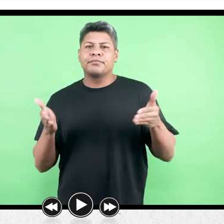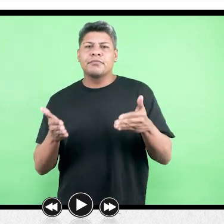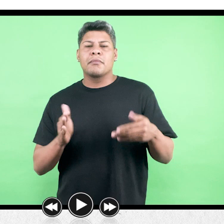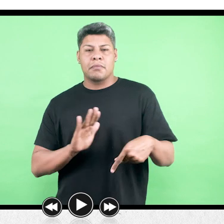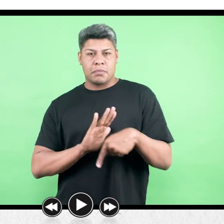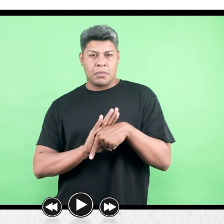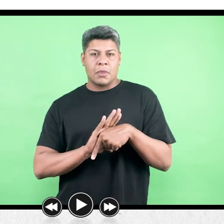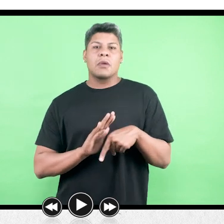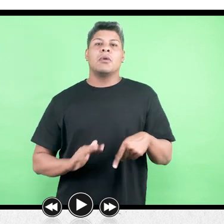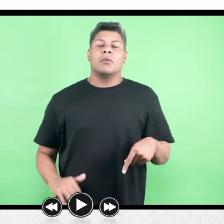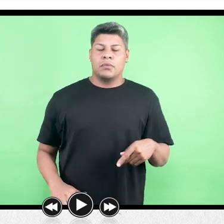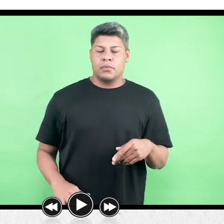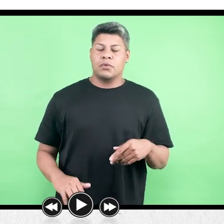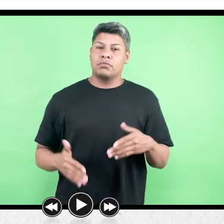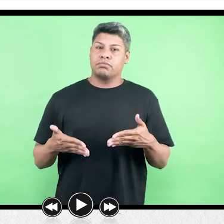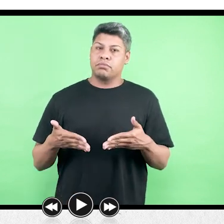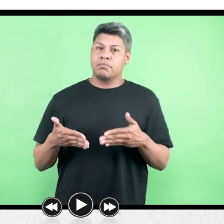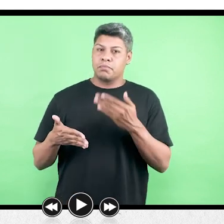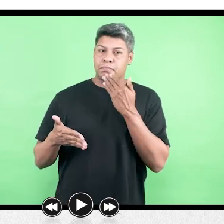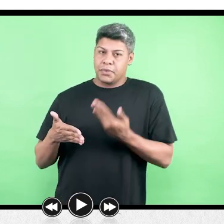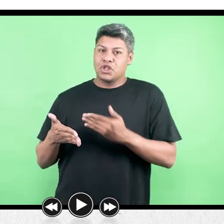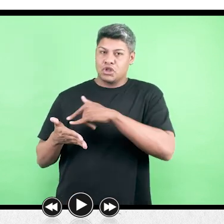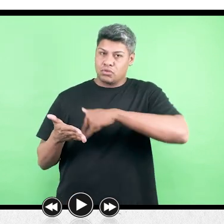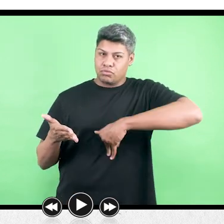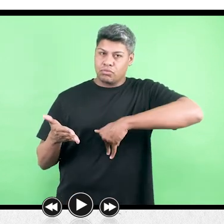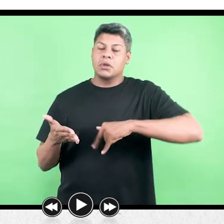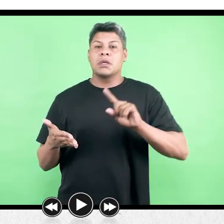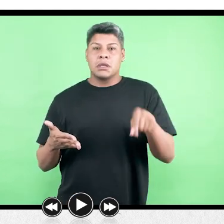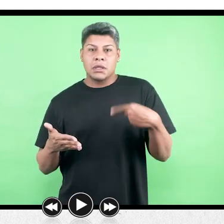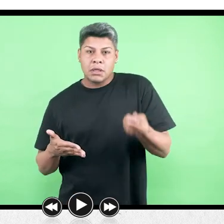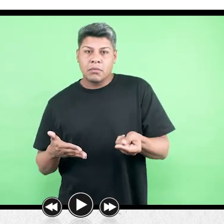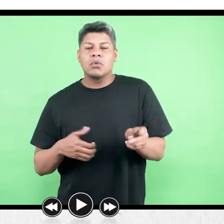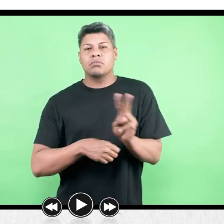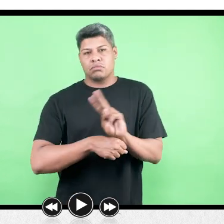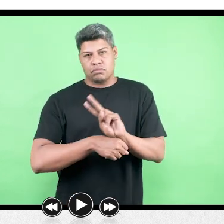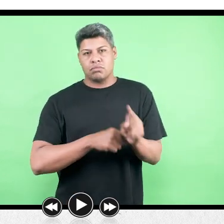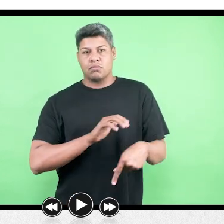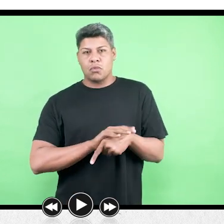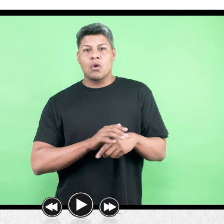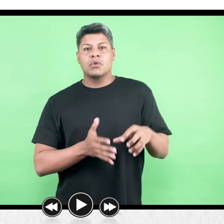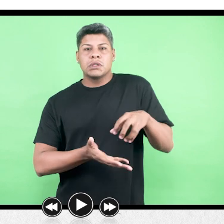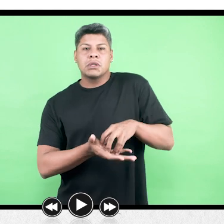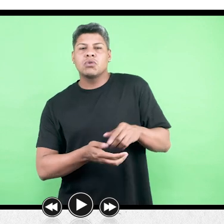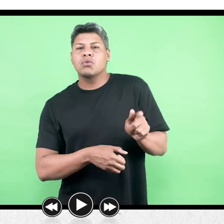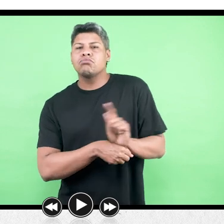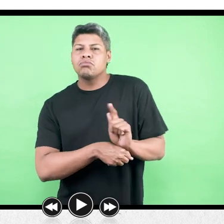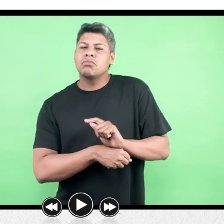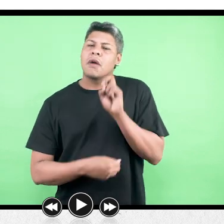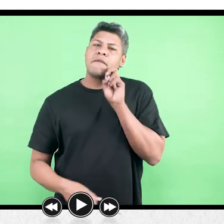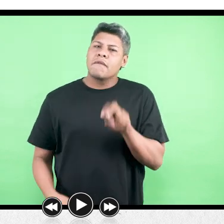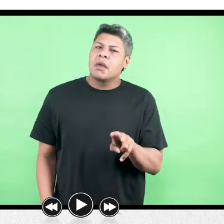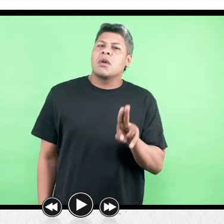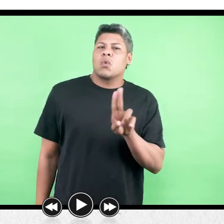da outorga, né, dessa licença, e que posteriormente vai ser fiscalizado pelo órgão gestor, que verifica se o